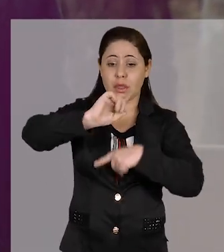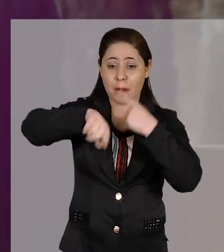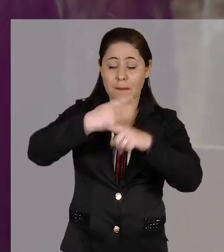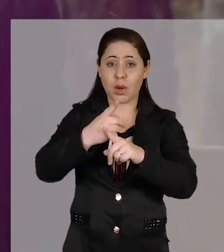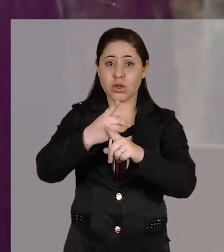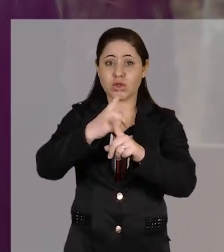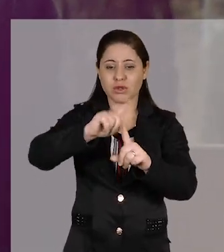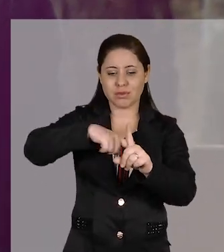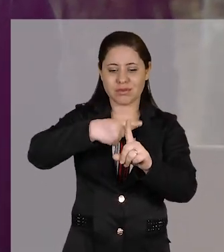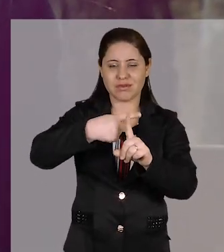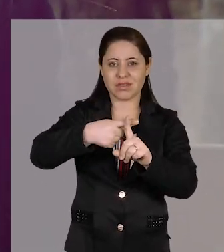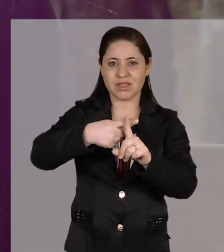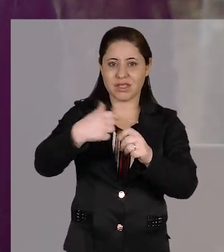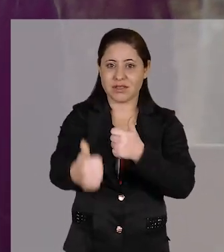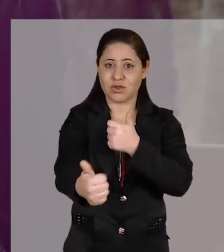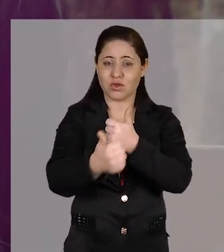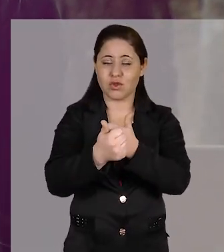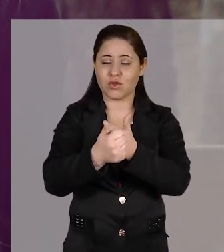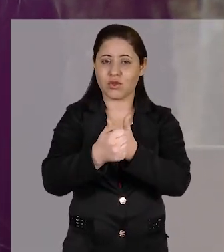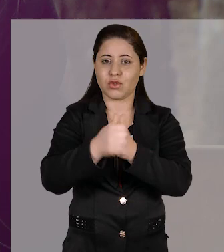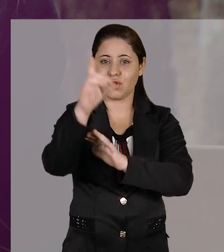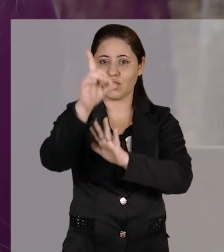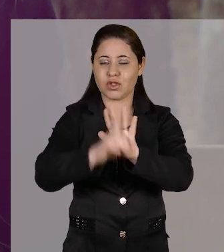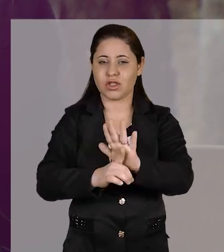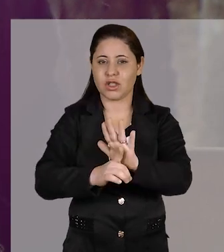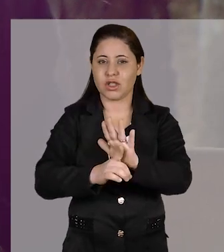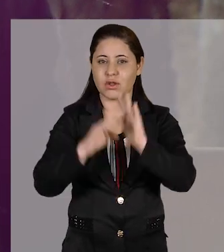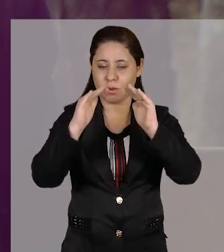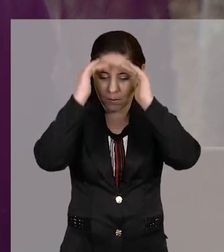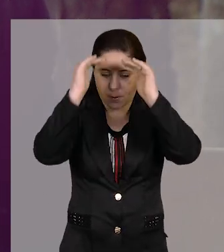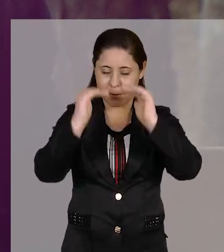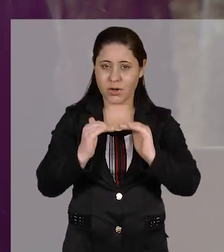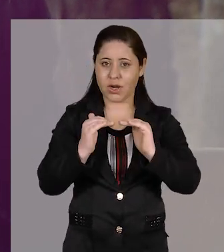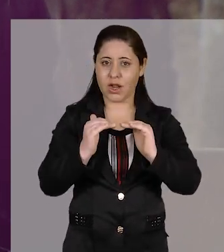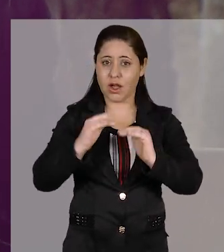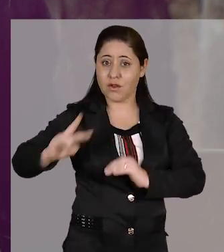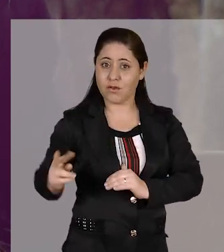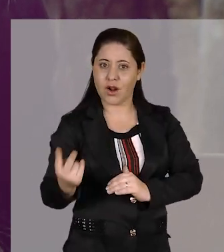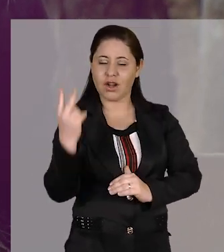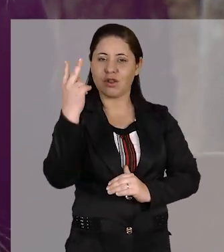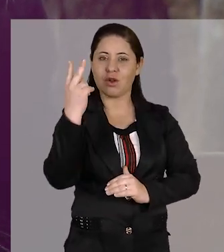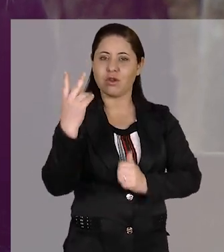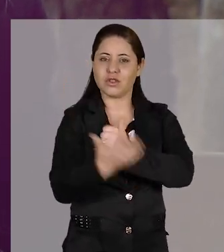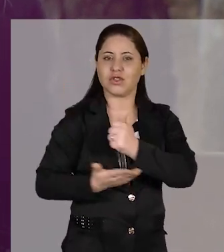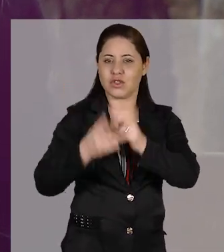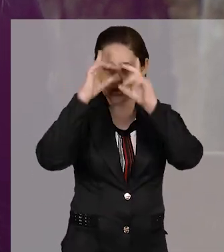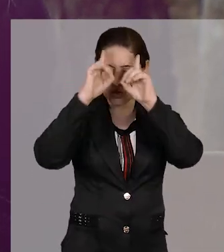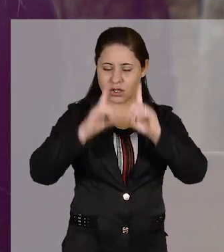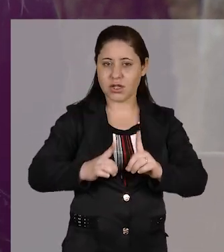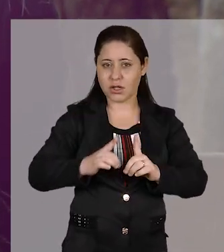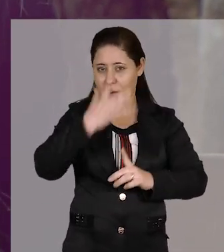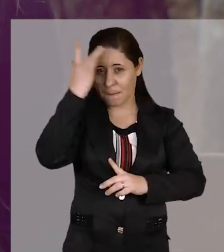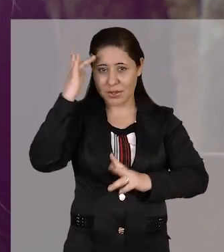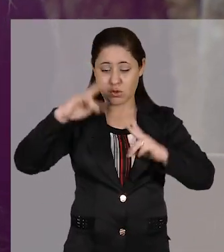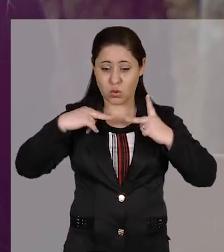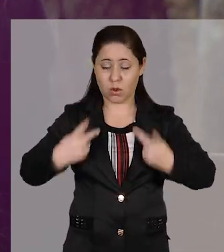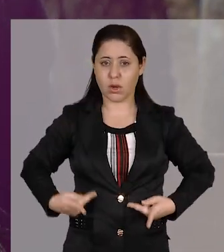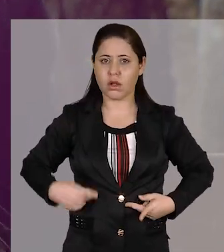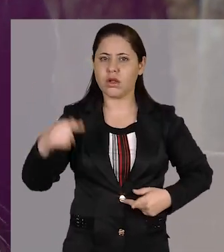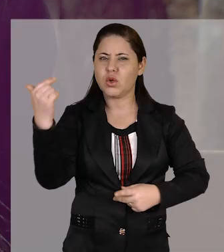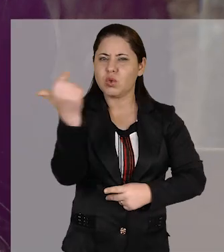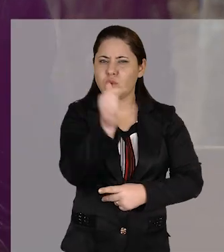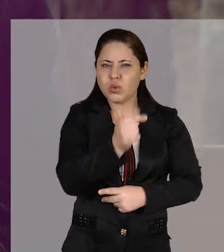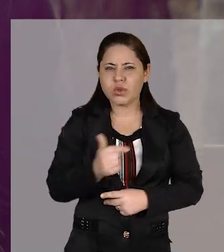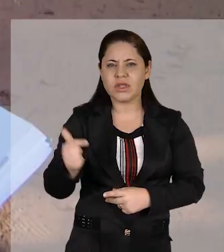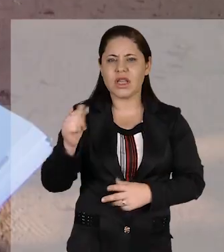é reconhecida a reaproximação do direito com a moral, o retorno a valores pautados na dignidade da pessoa humana.